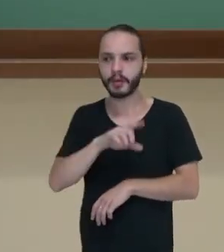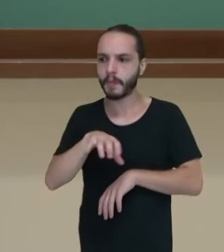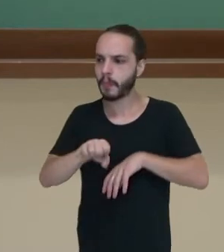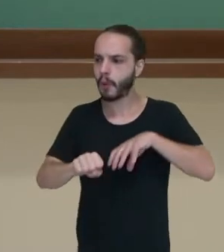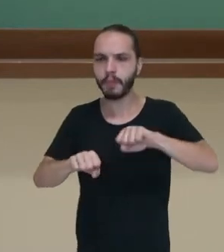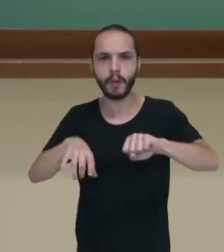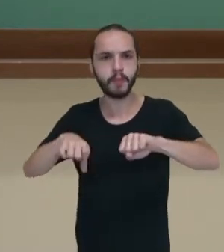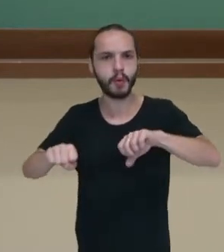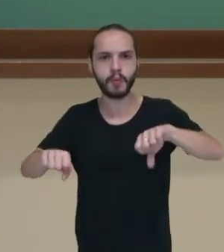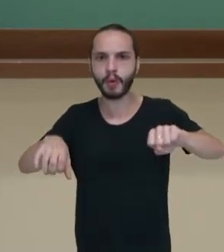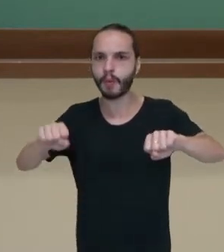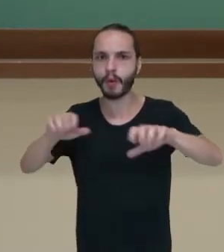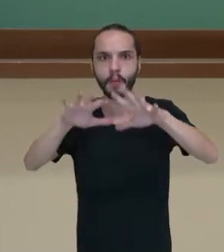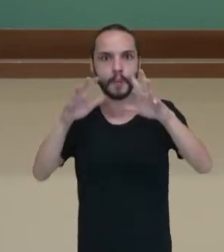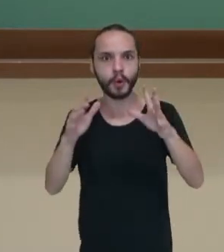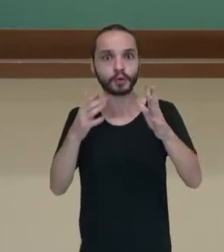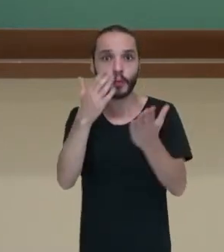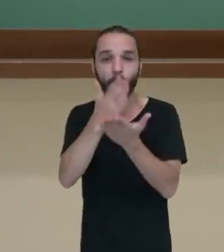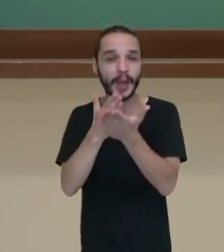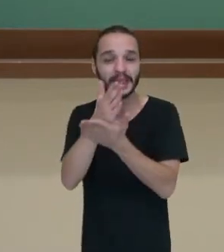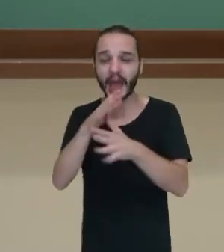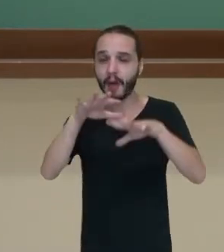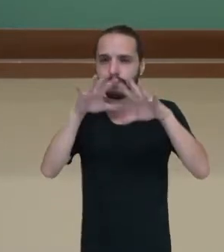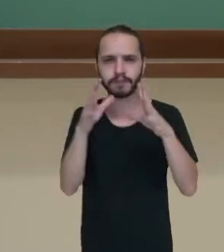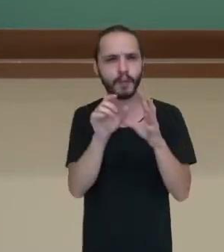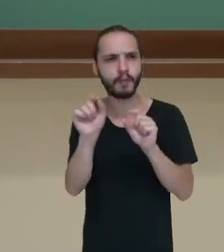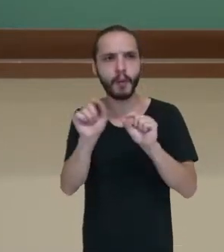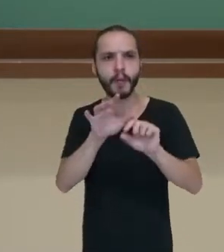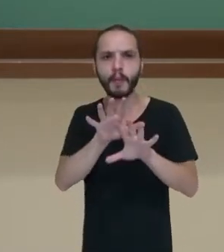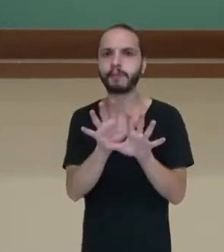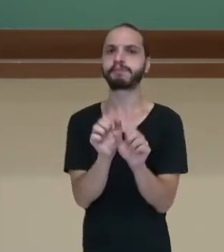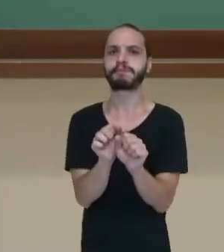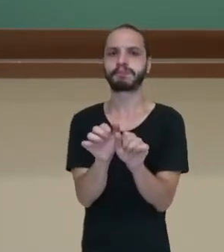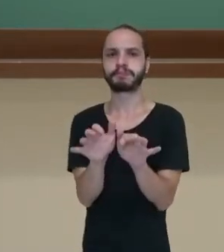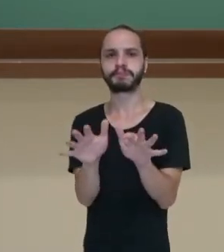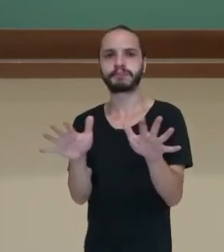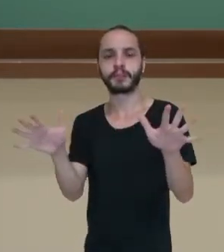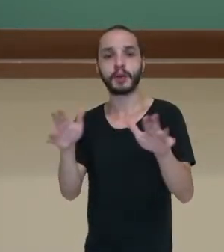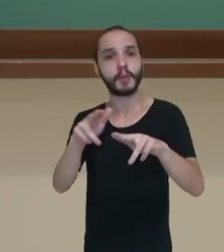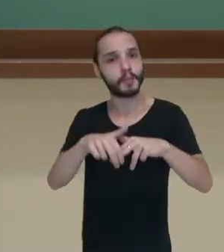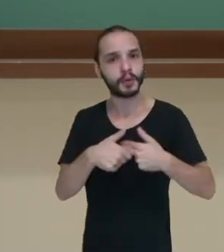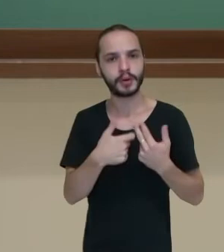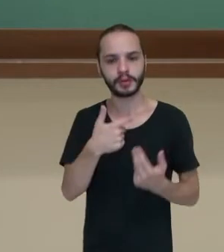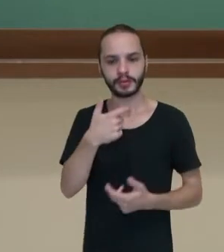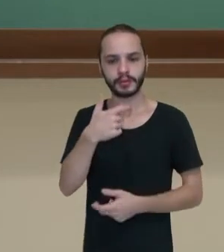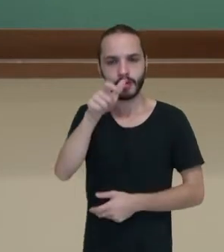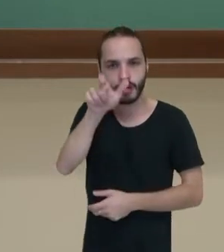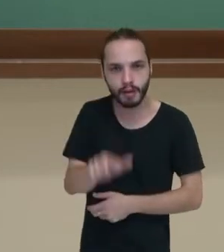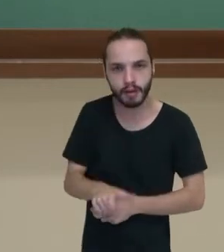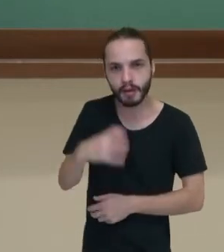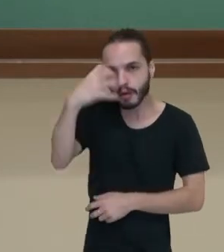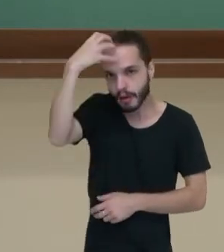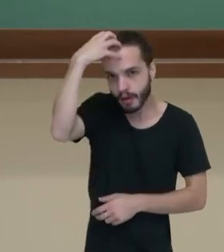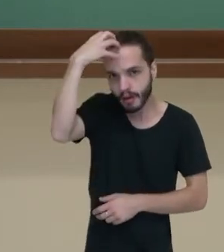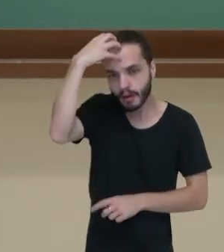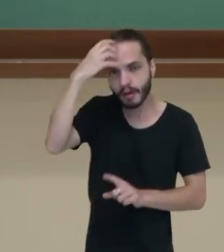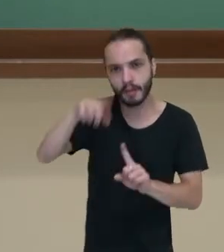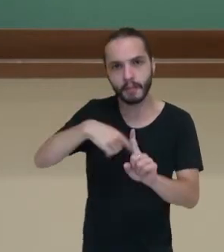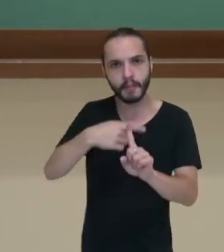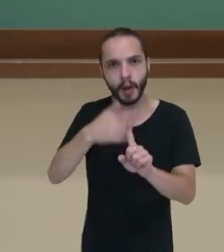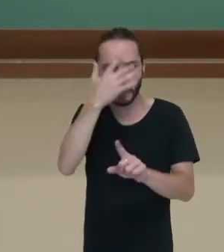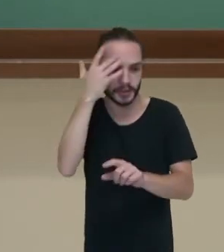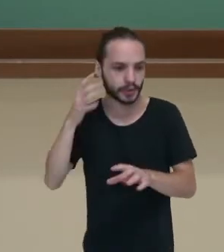conquistou meio mundo, né? A gente vê aqui. E através dele, através da comitiva e da expansão, né, que